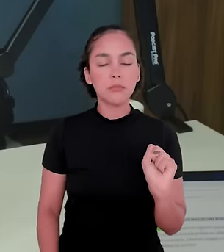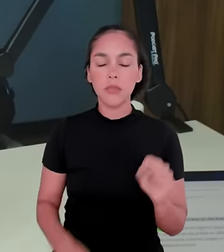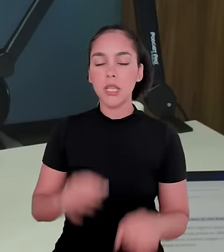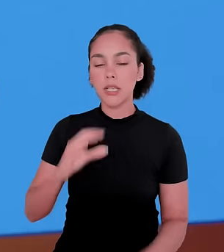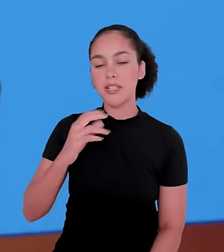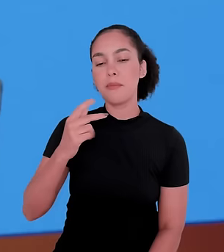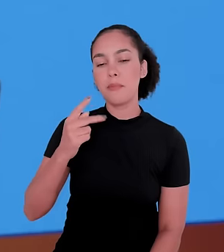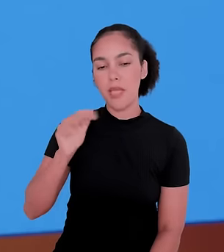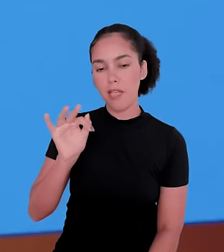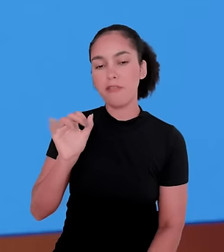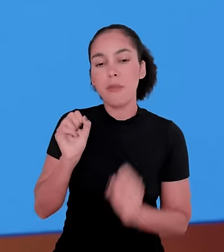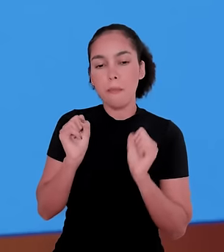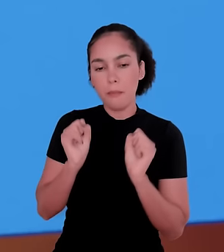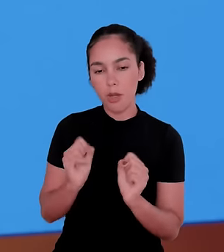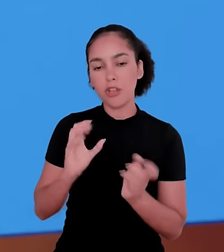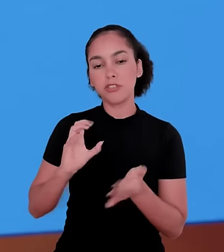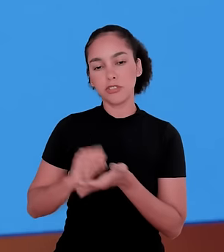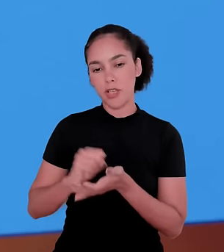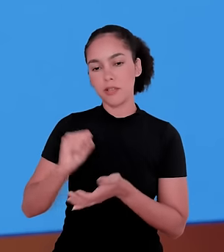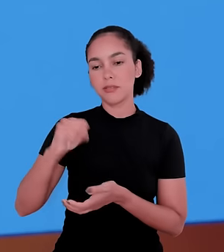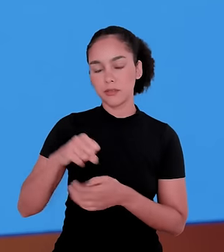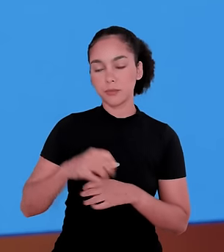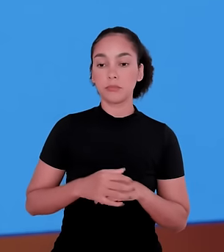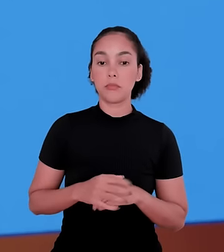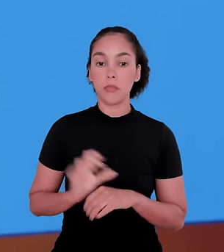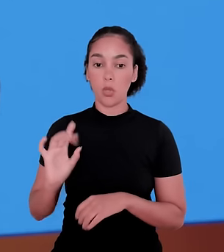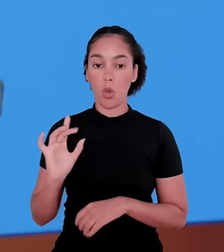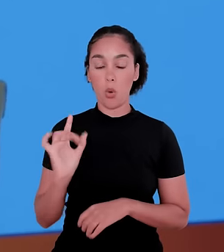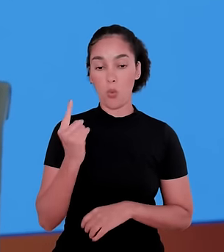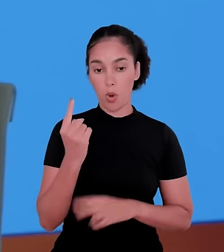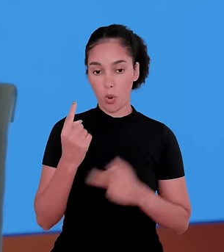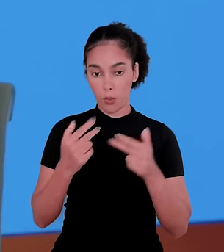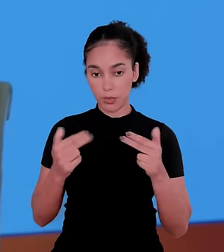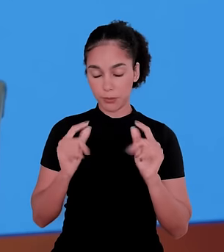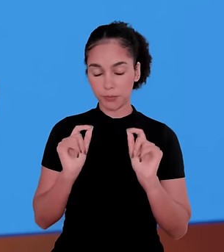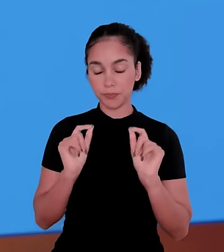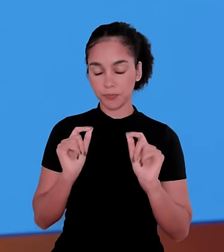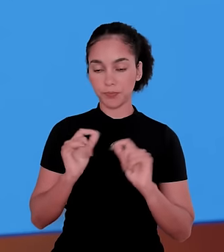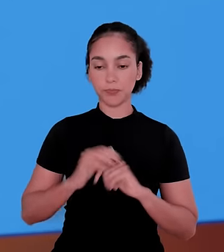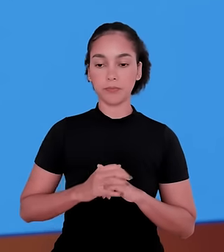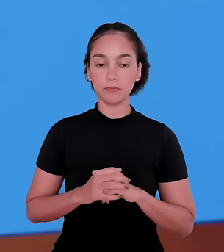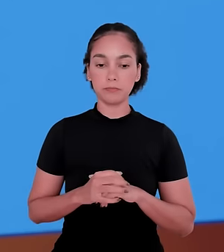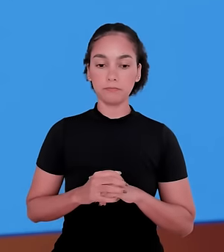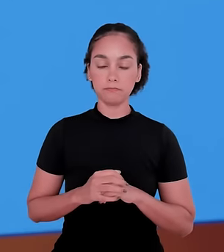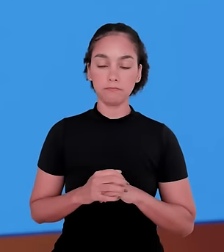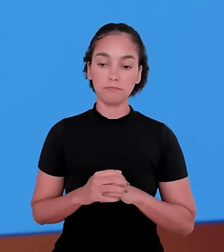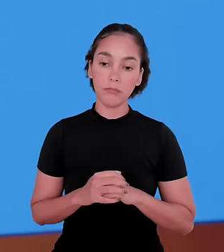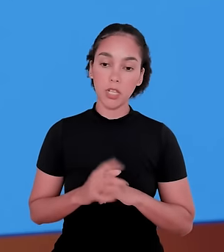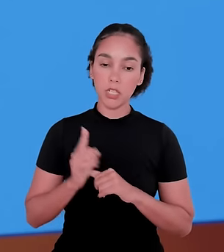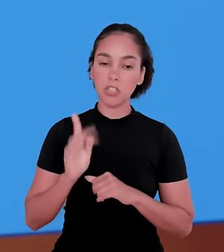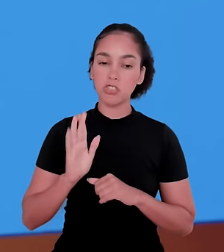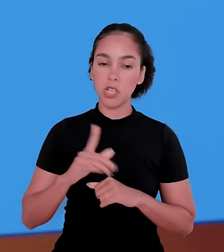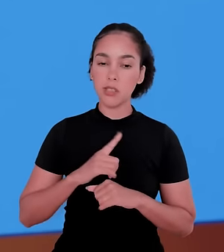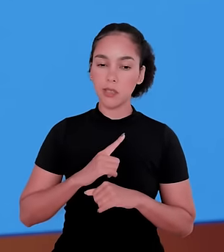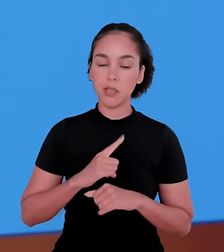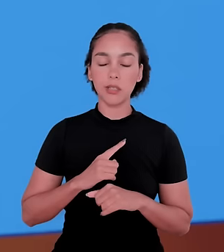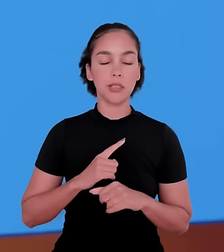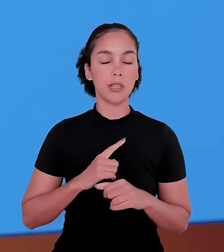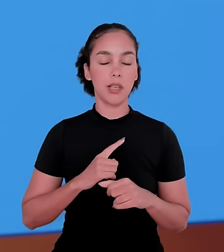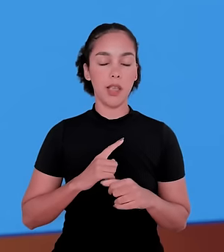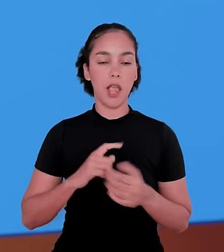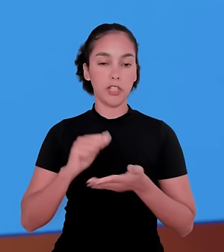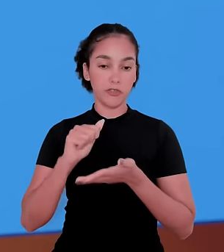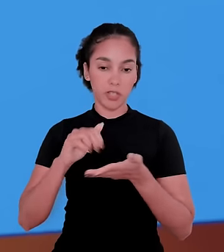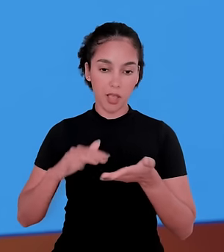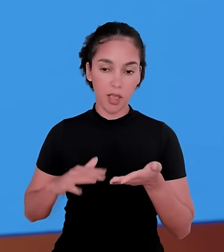não pessoa física pode registrar a sua marca a única questão é que como você tem a questão da atividade